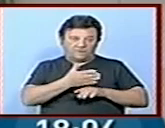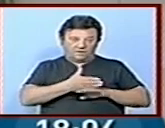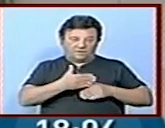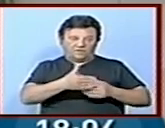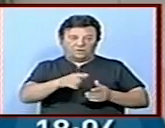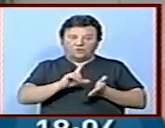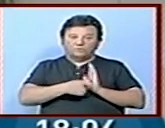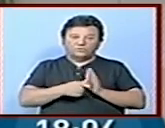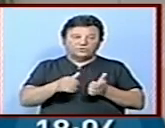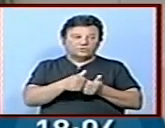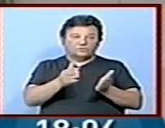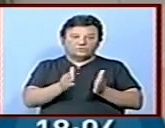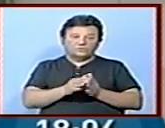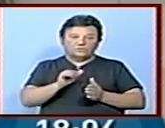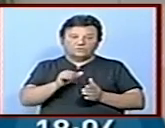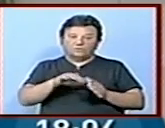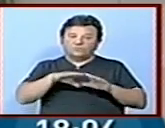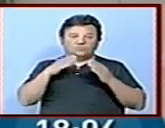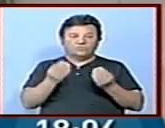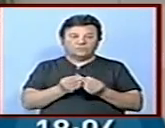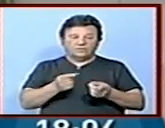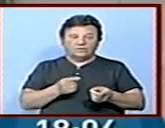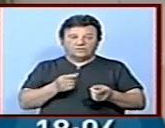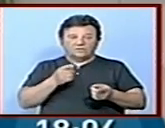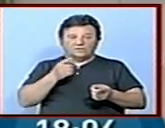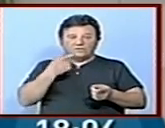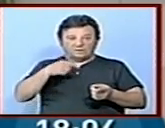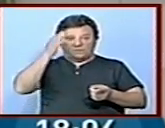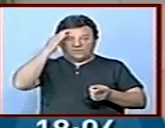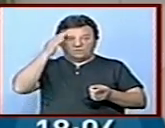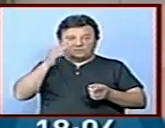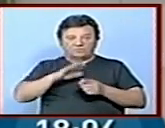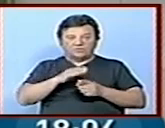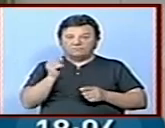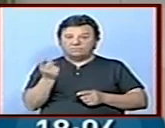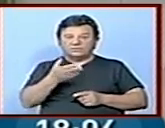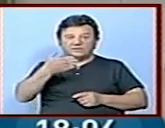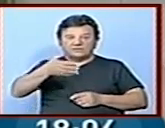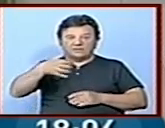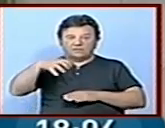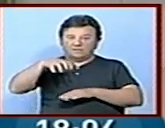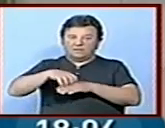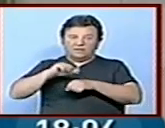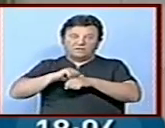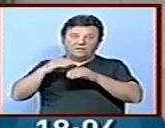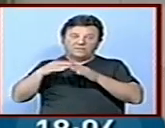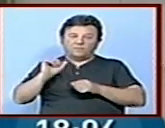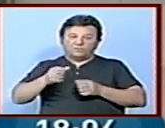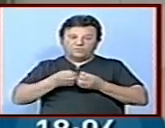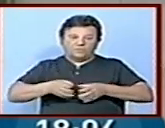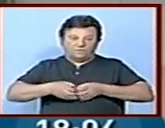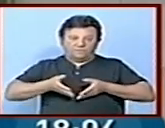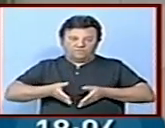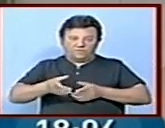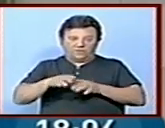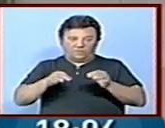projeto, na globalidade, terá previsto com 7 pavilhões de postura iguais a este, mais 3